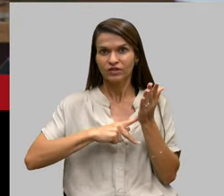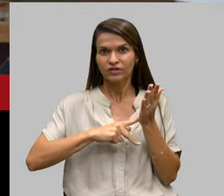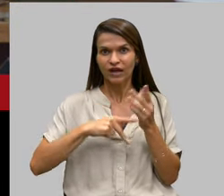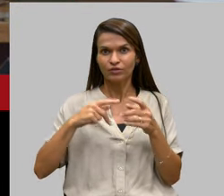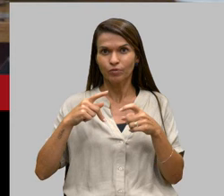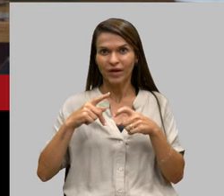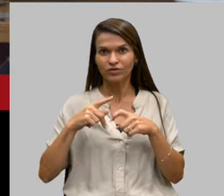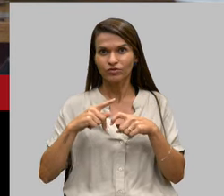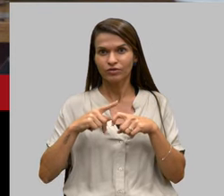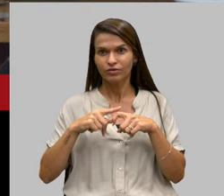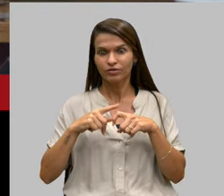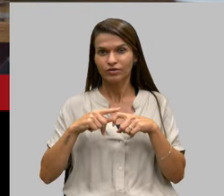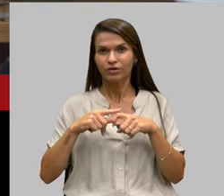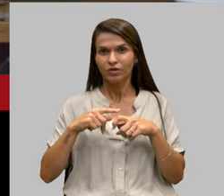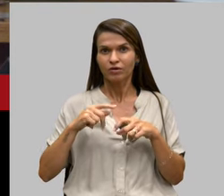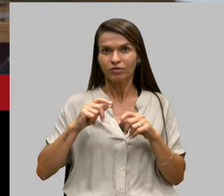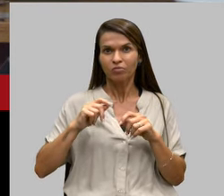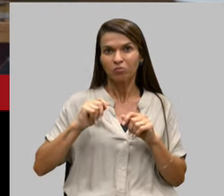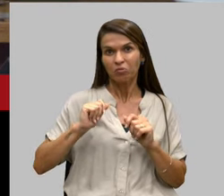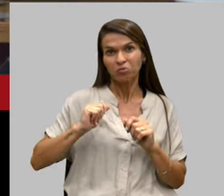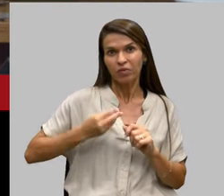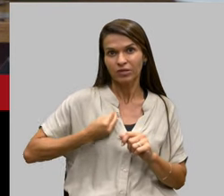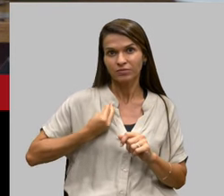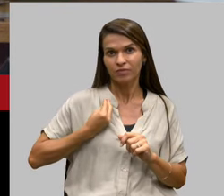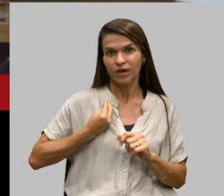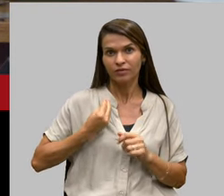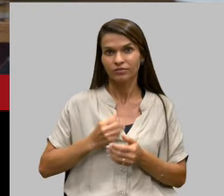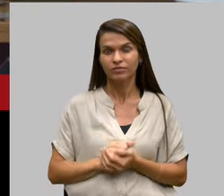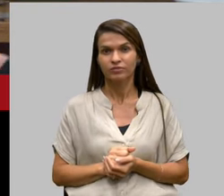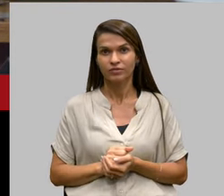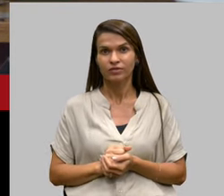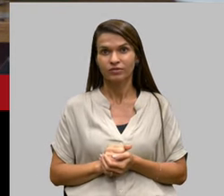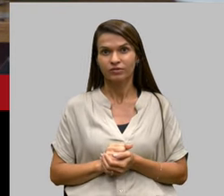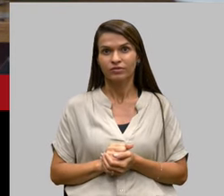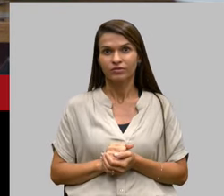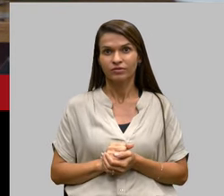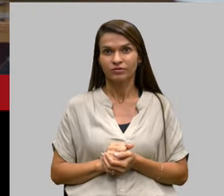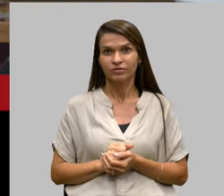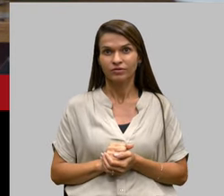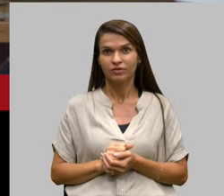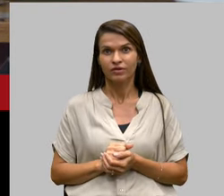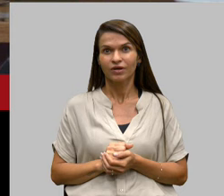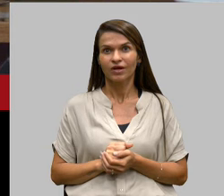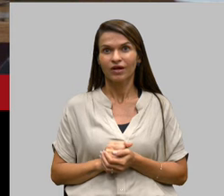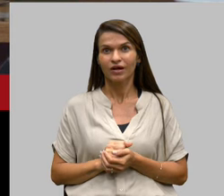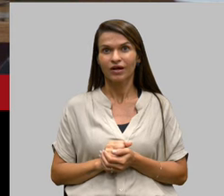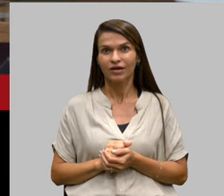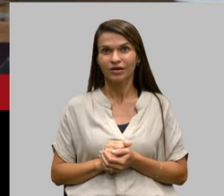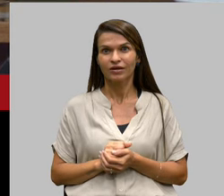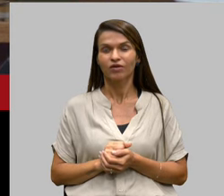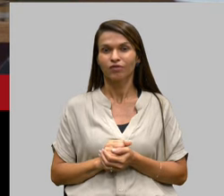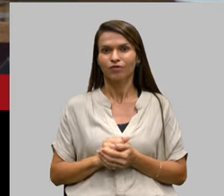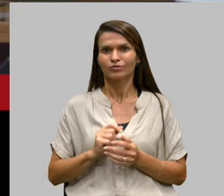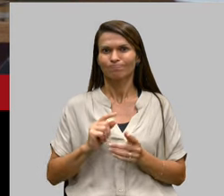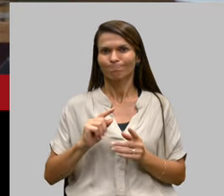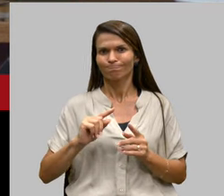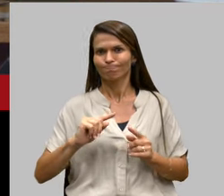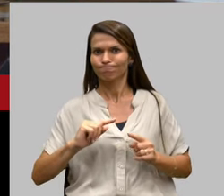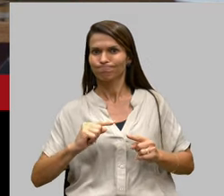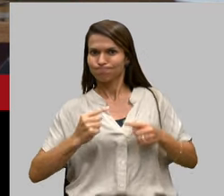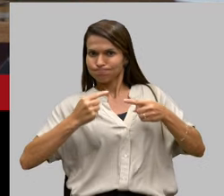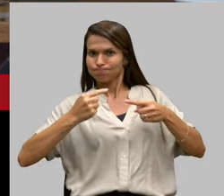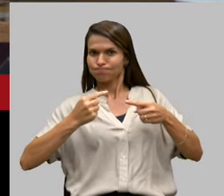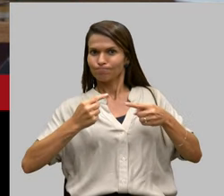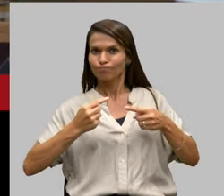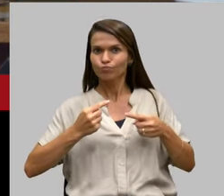ter participado eh então foi um assim um verdadeiro atentado na